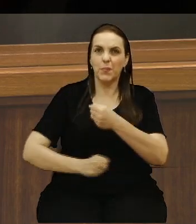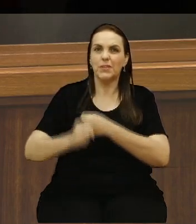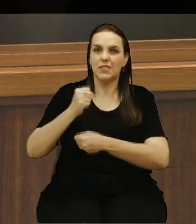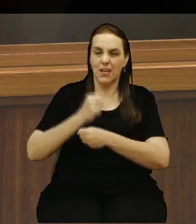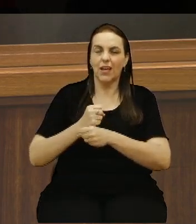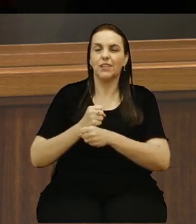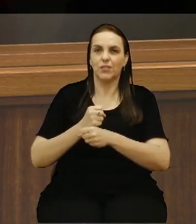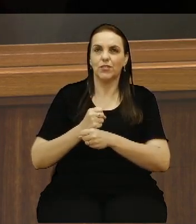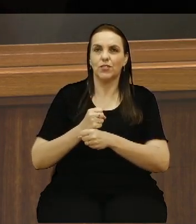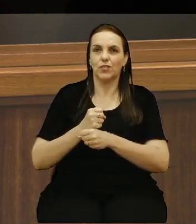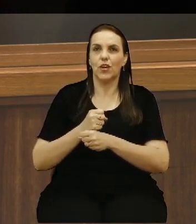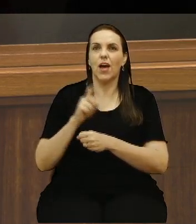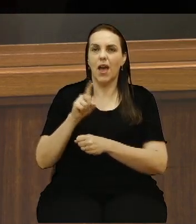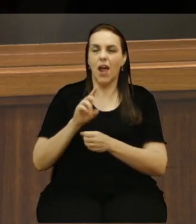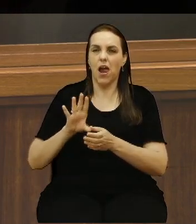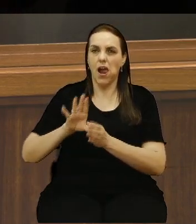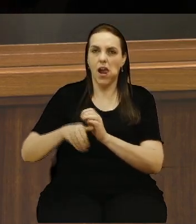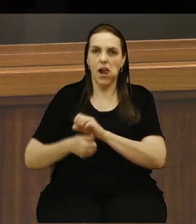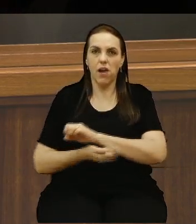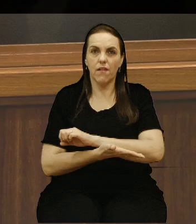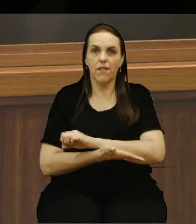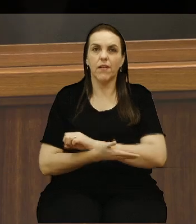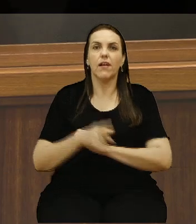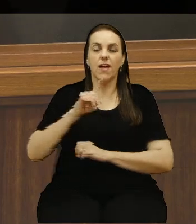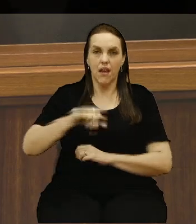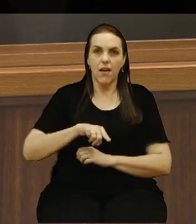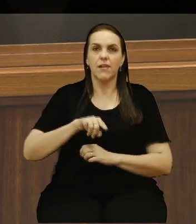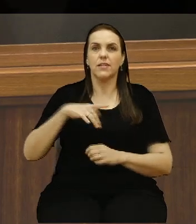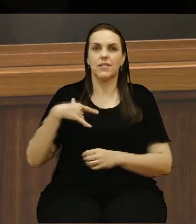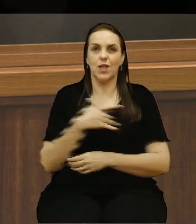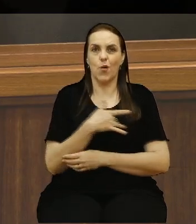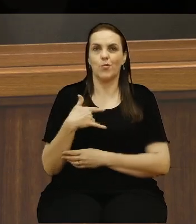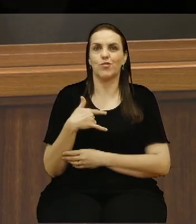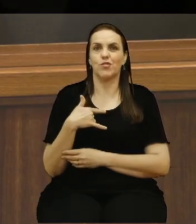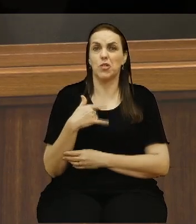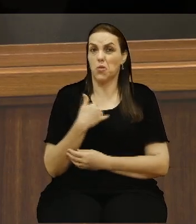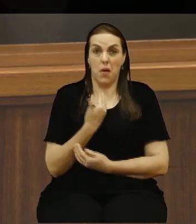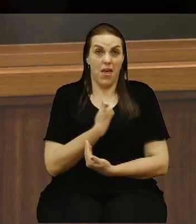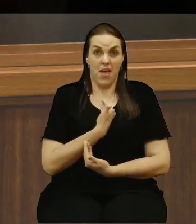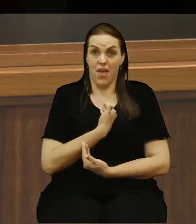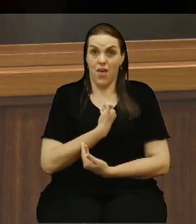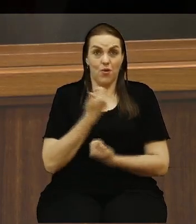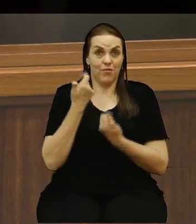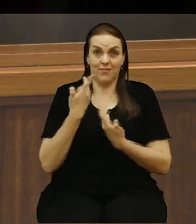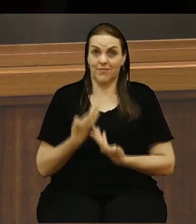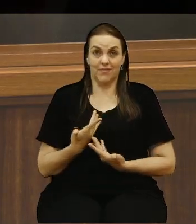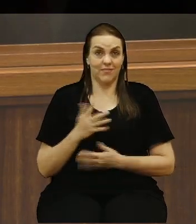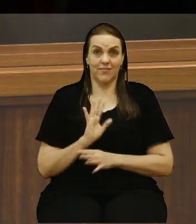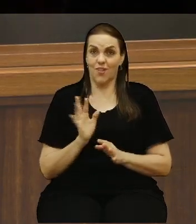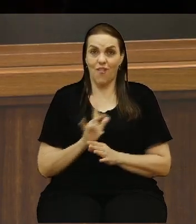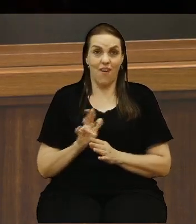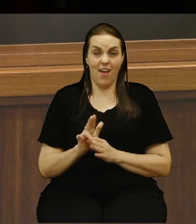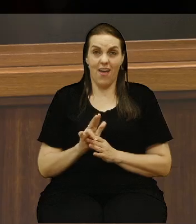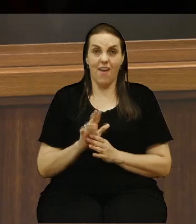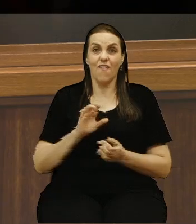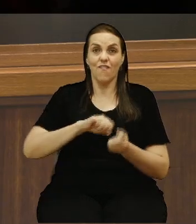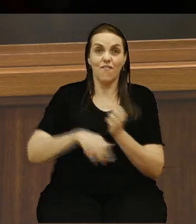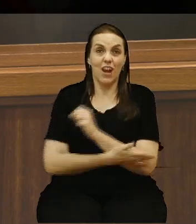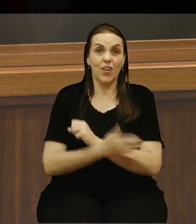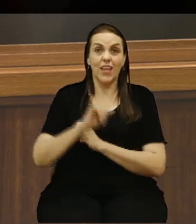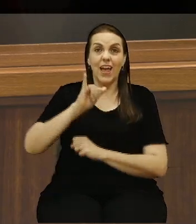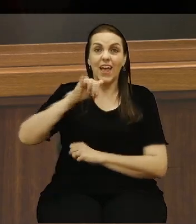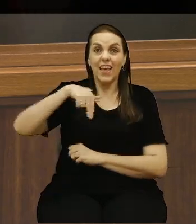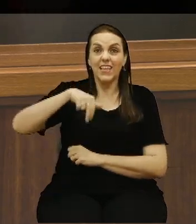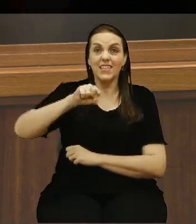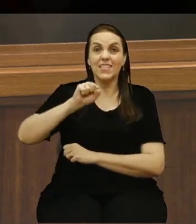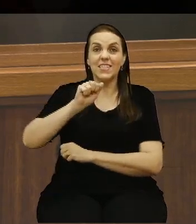sobre a fraude do InSaúde. Porque isso não sou eu que estou dizendo. A fraude do InSaúde era dito na